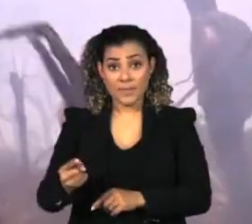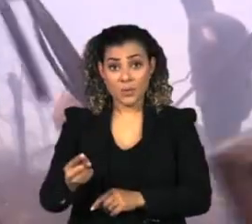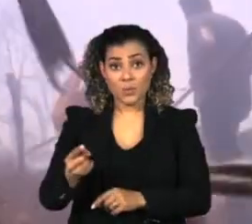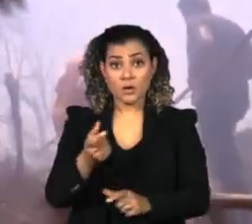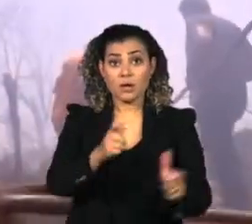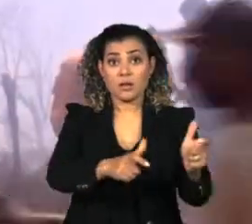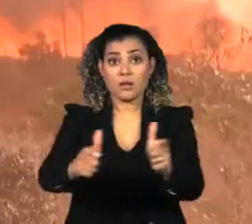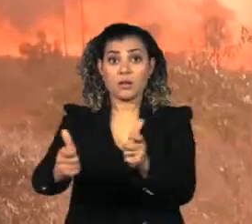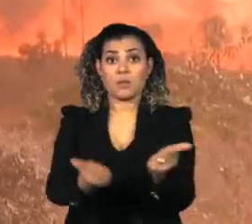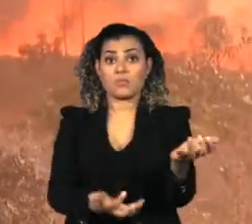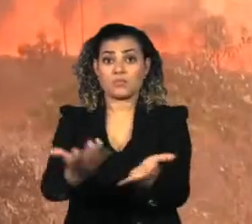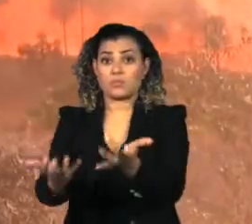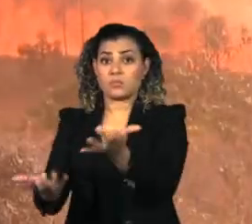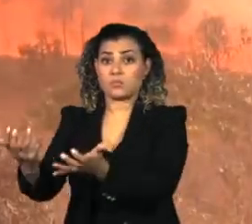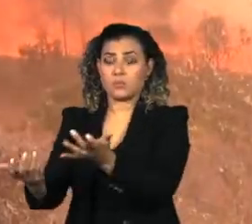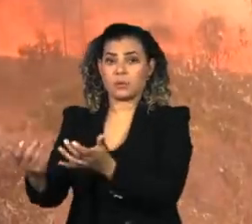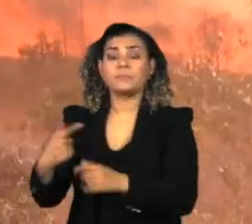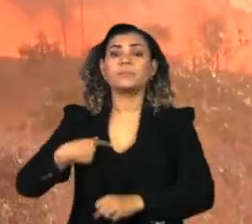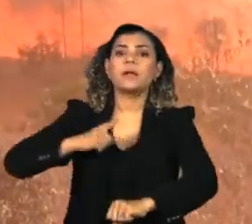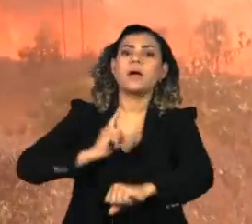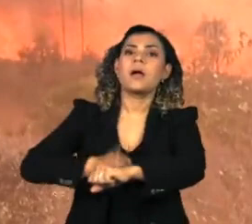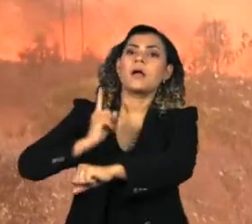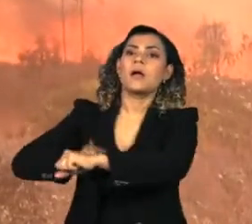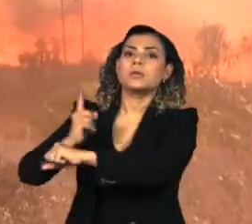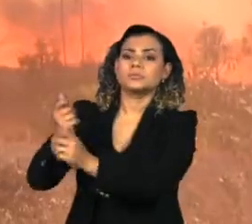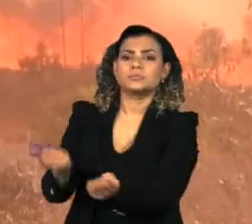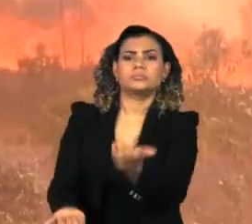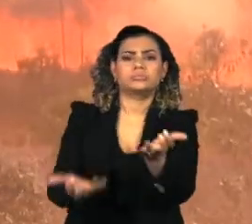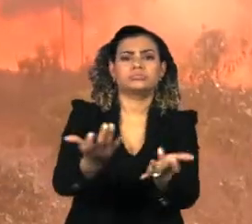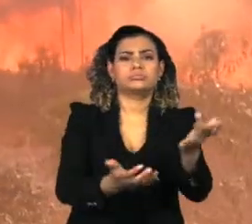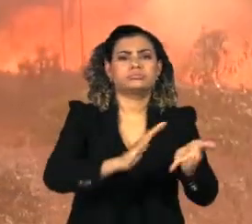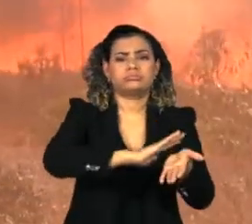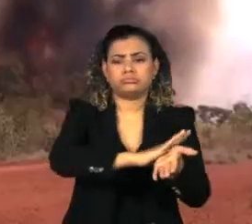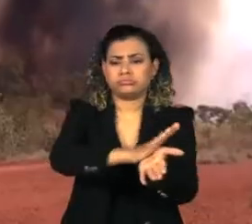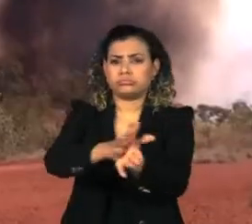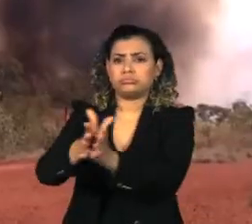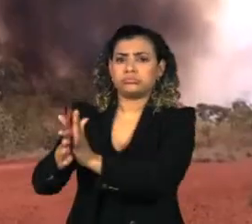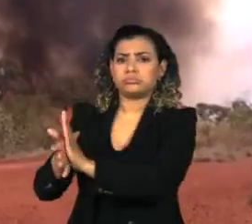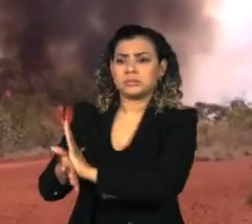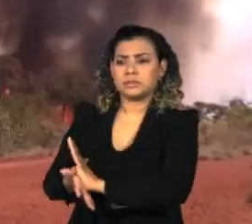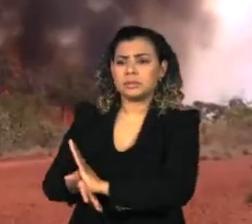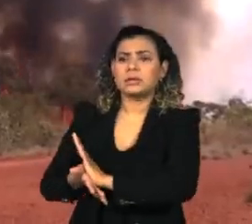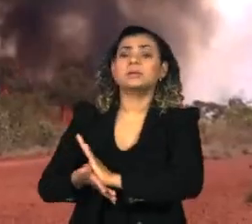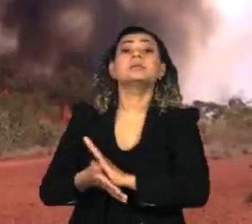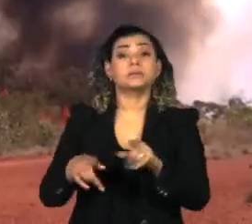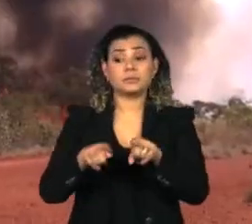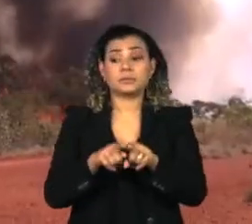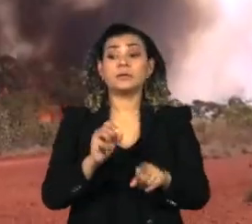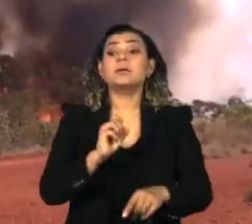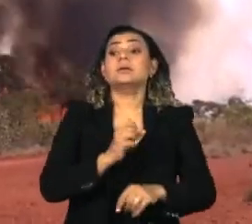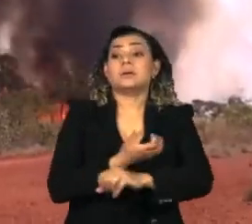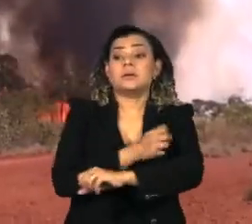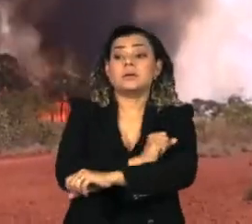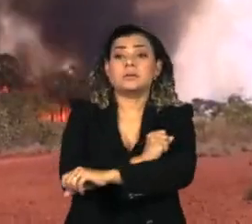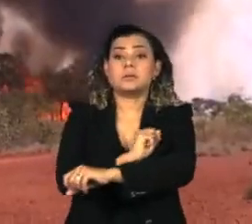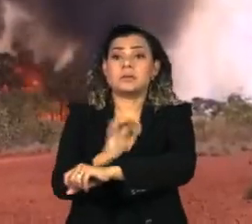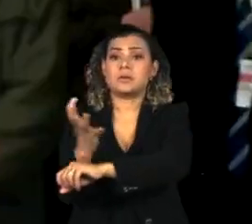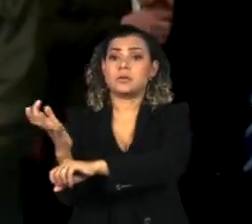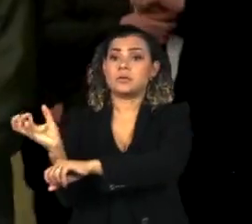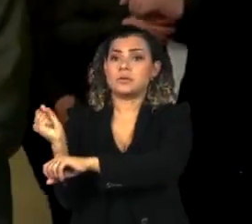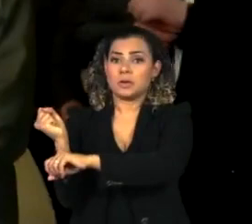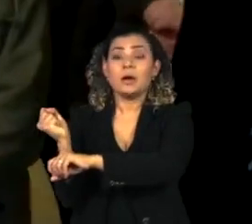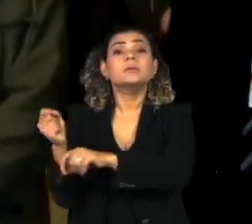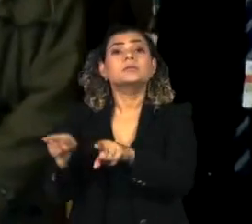desde 2010. Os recordes de incêndios e desmatamento já fizeram o Cerrado perder 50% da vegetação